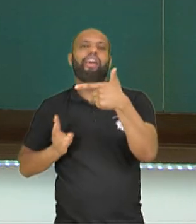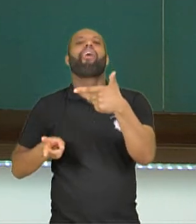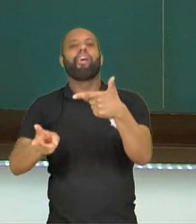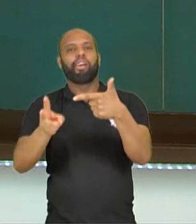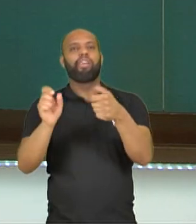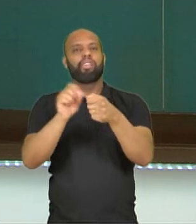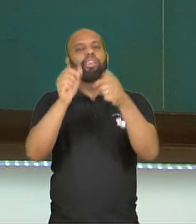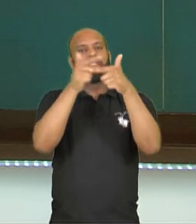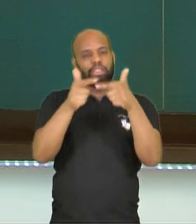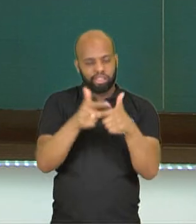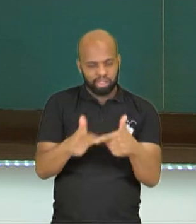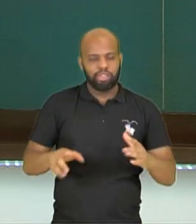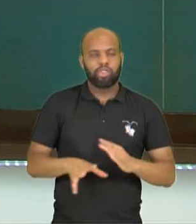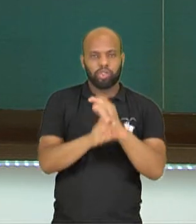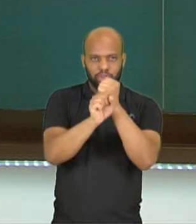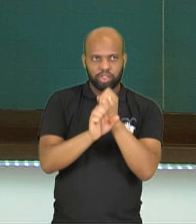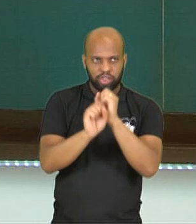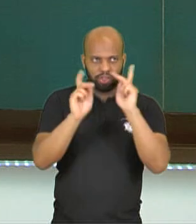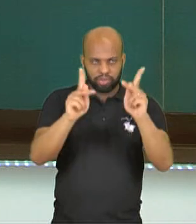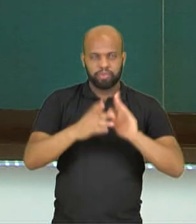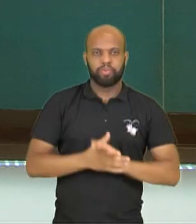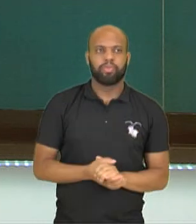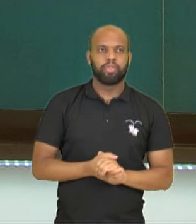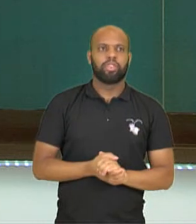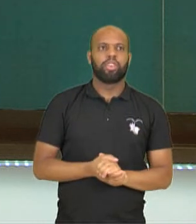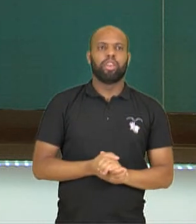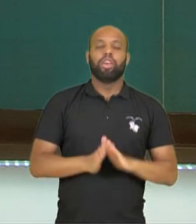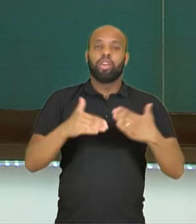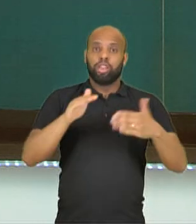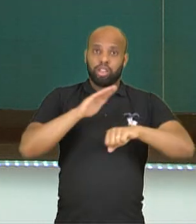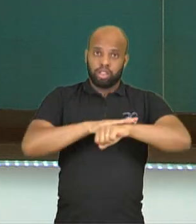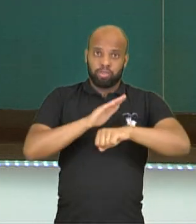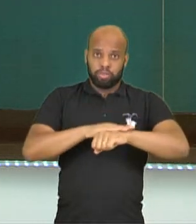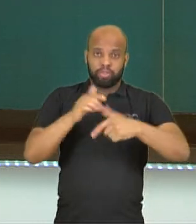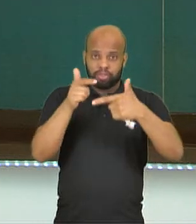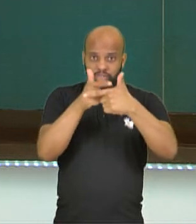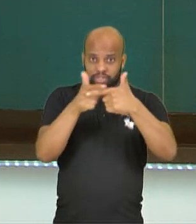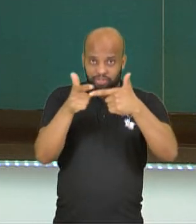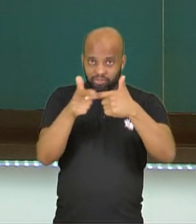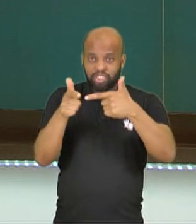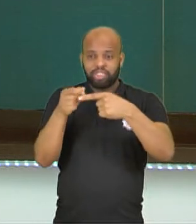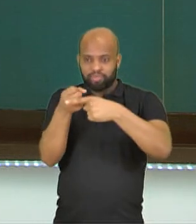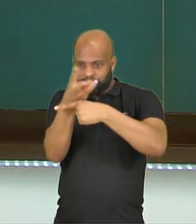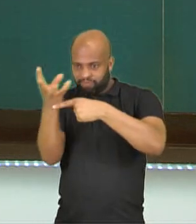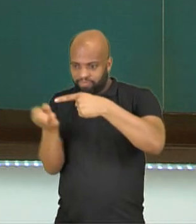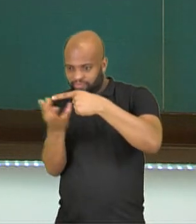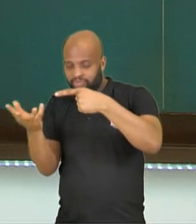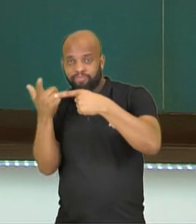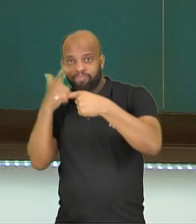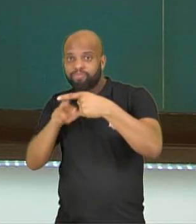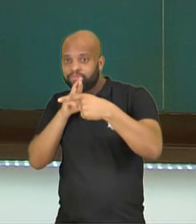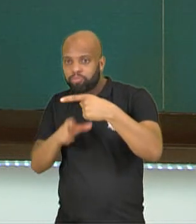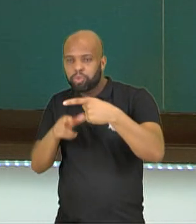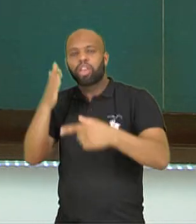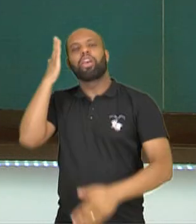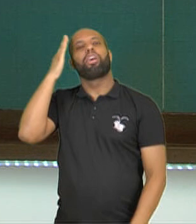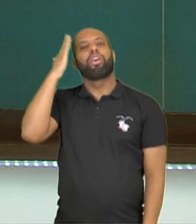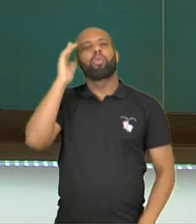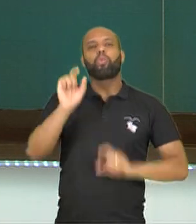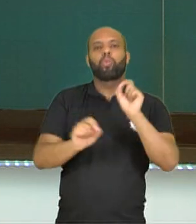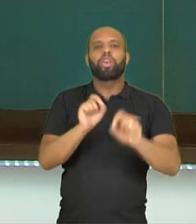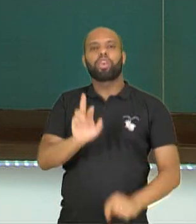vai efetuando a conta, ok? Quando dividimos a fração, aí nós temos a noção do valor que